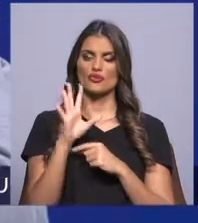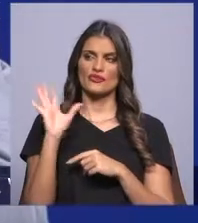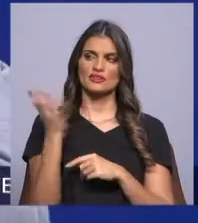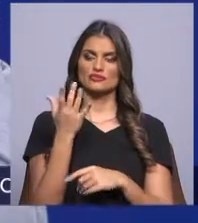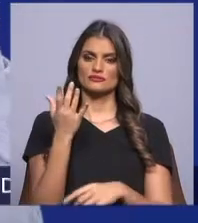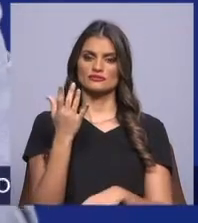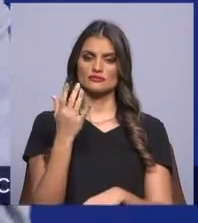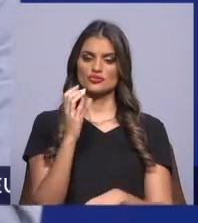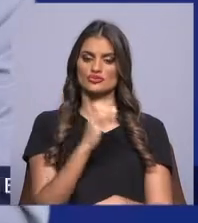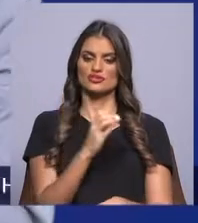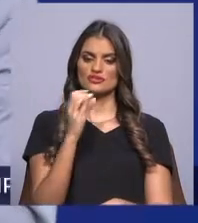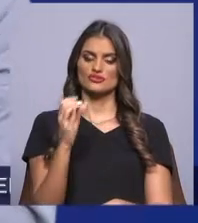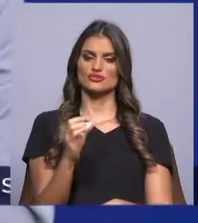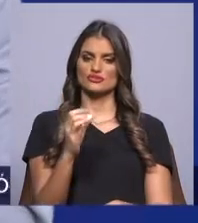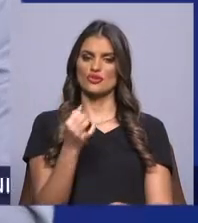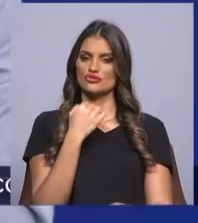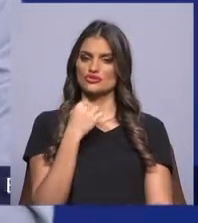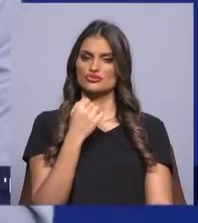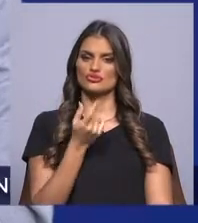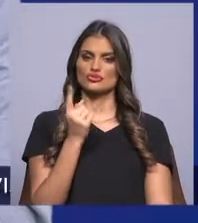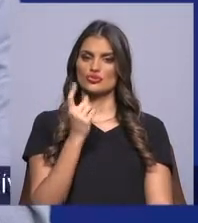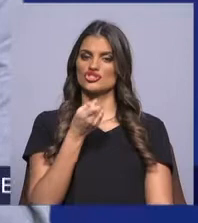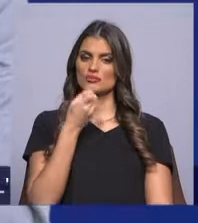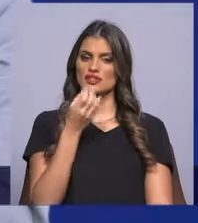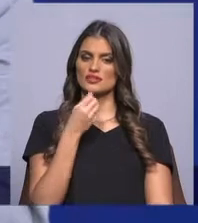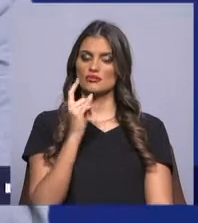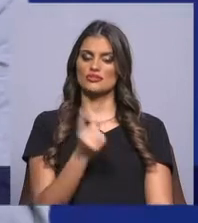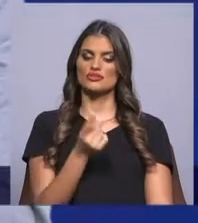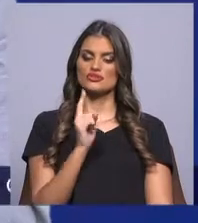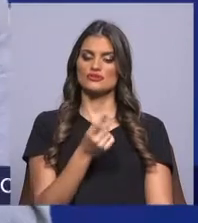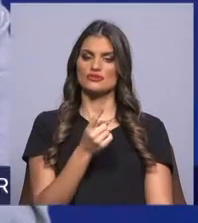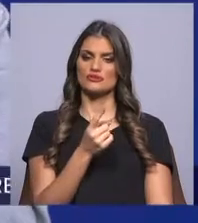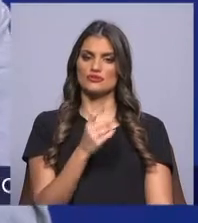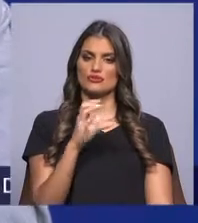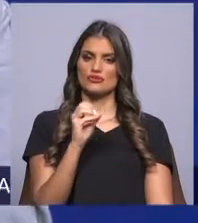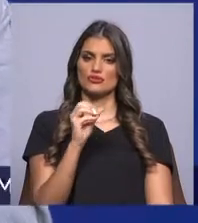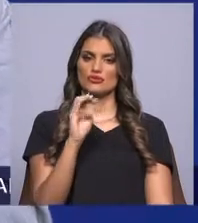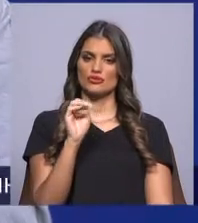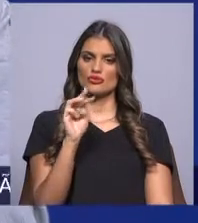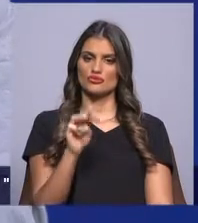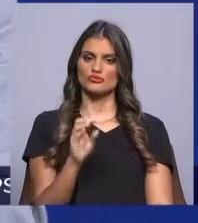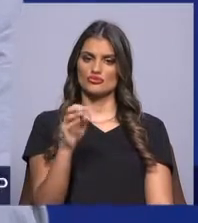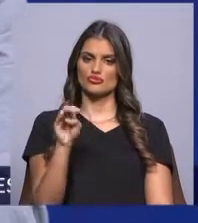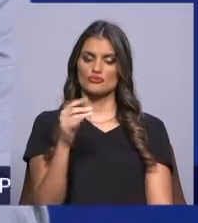Os cientistas ainda não estão satisfeitos com esta explicação e, por isso, olha, o cosmos mostra-nos, se calhar, também